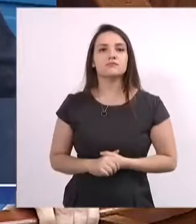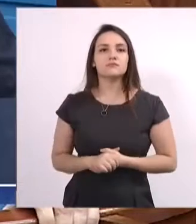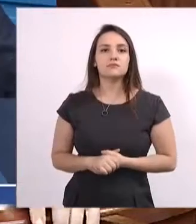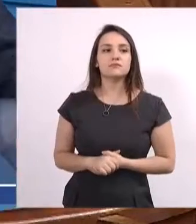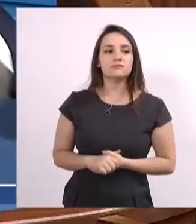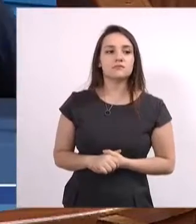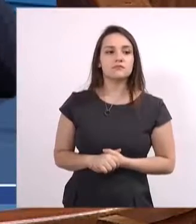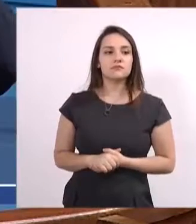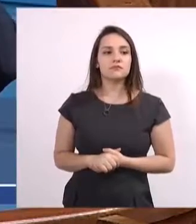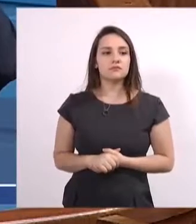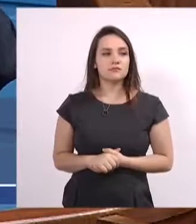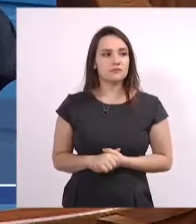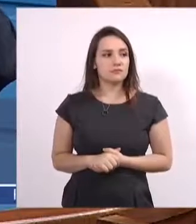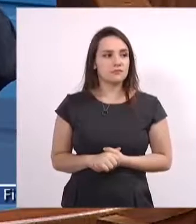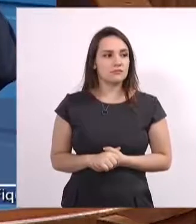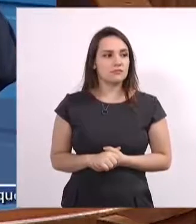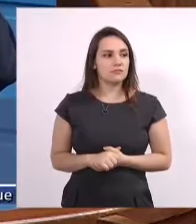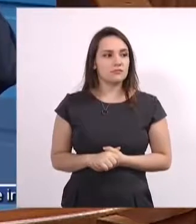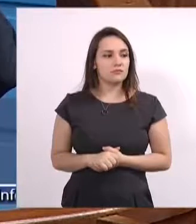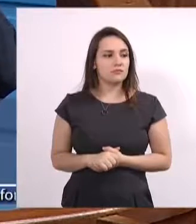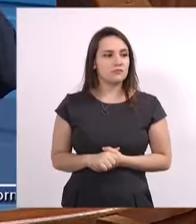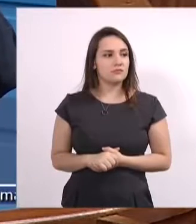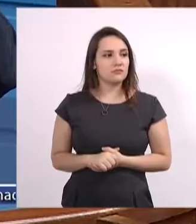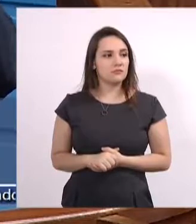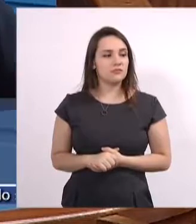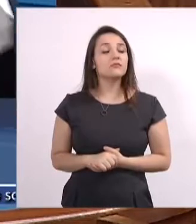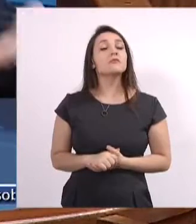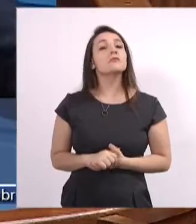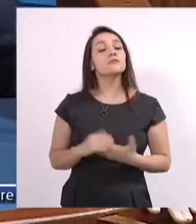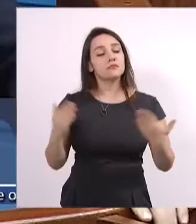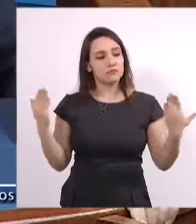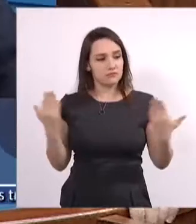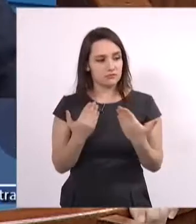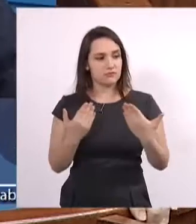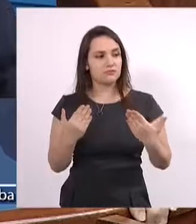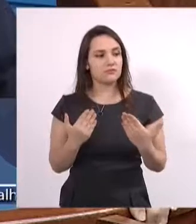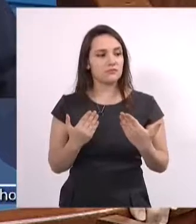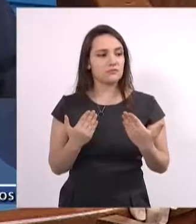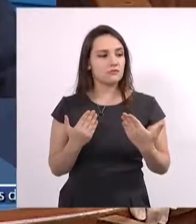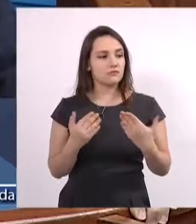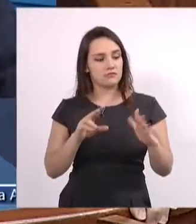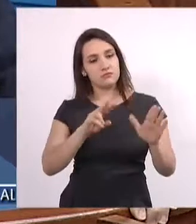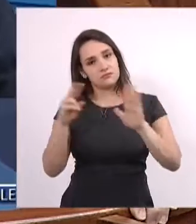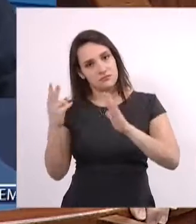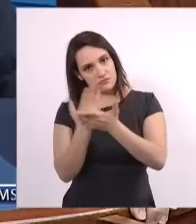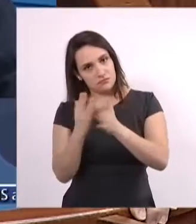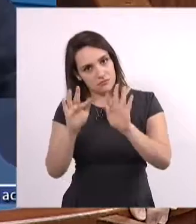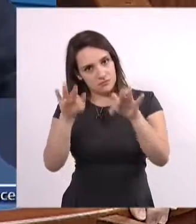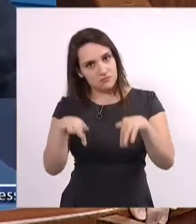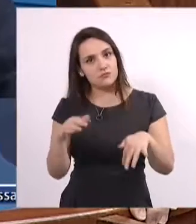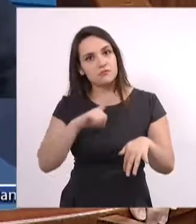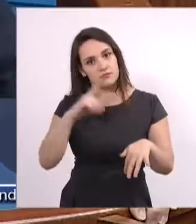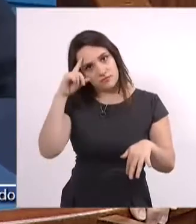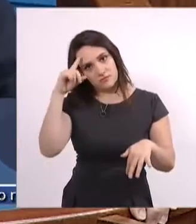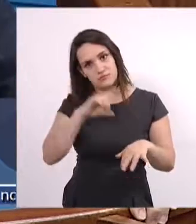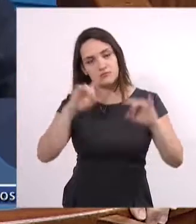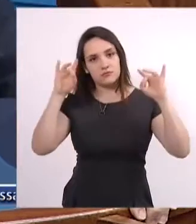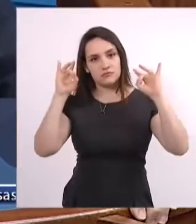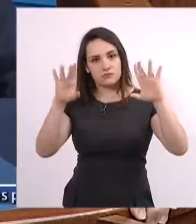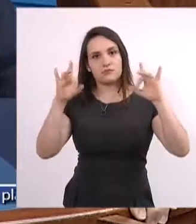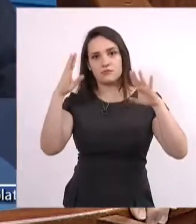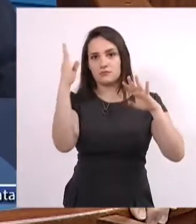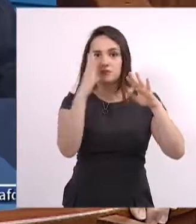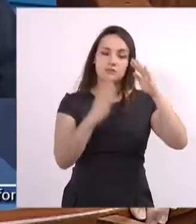nós encerramos essa semana, tivemos o Dia Nacional do